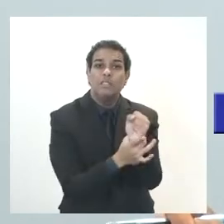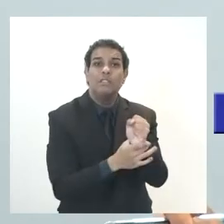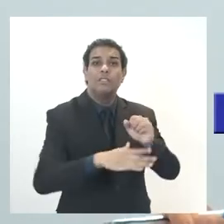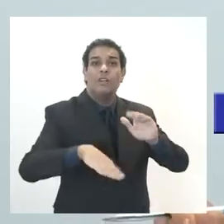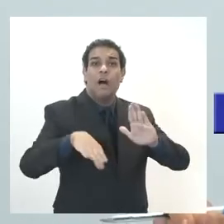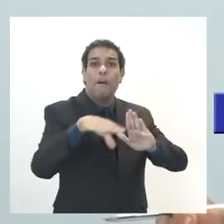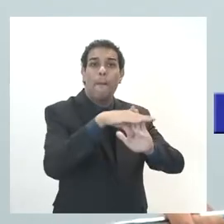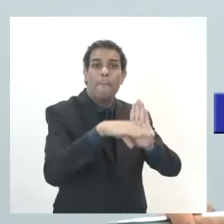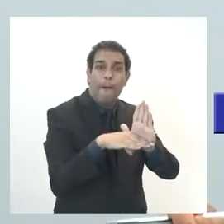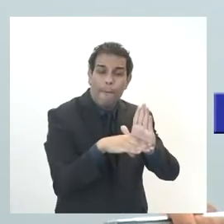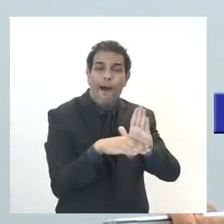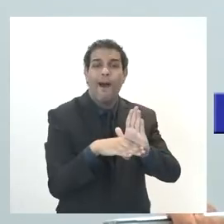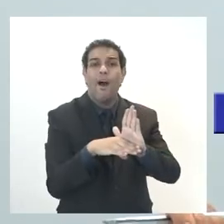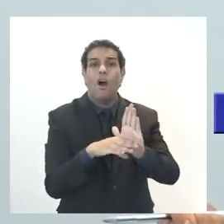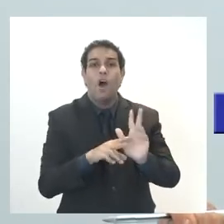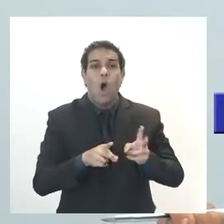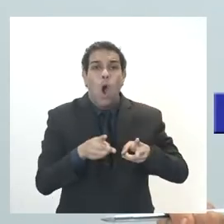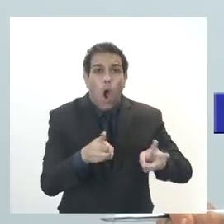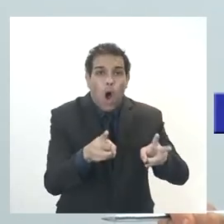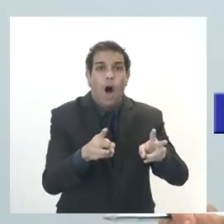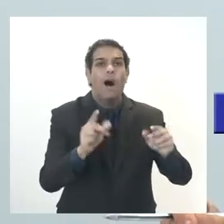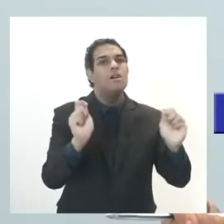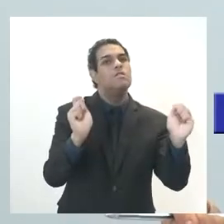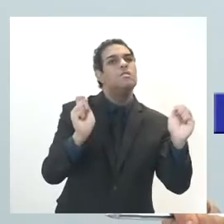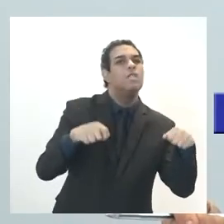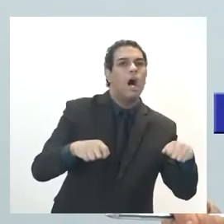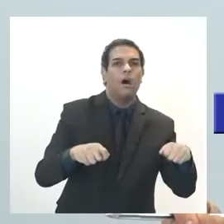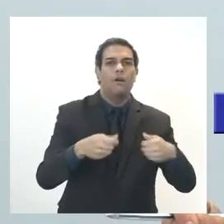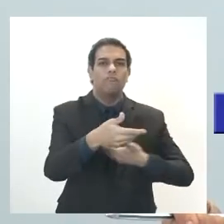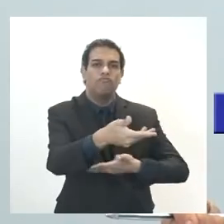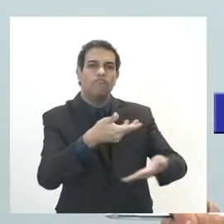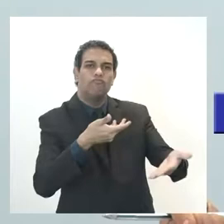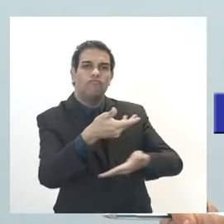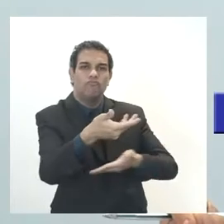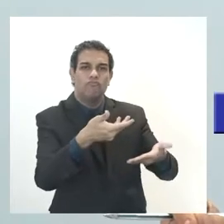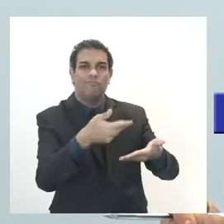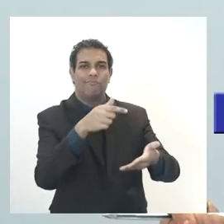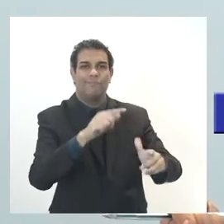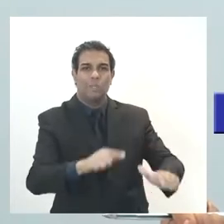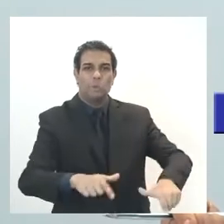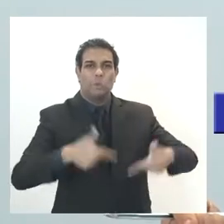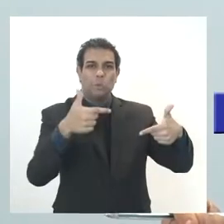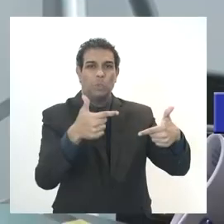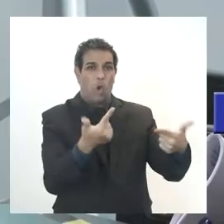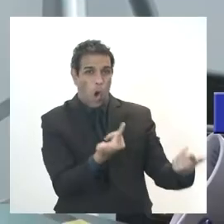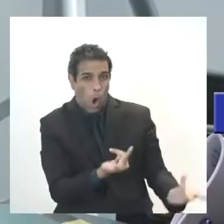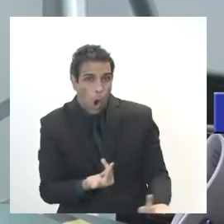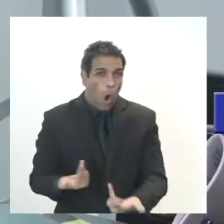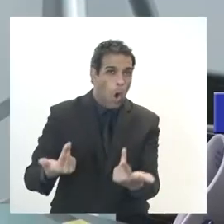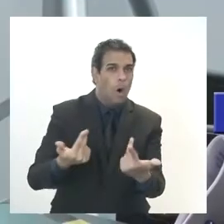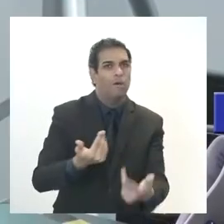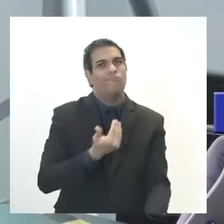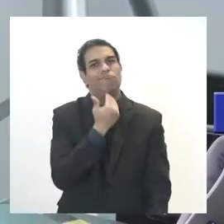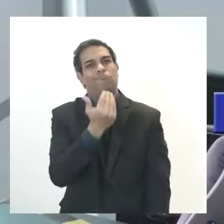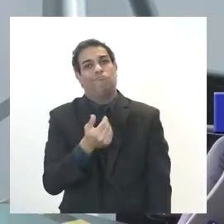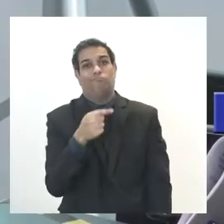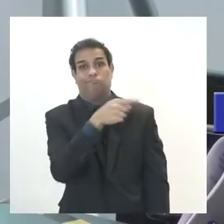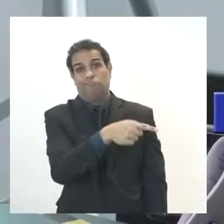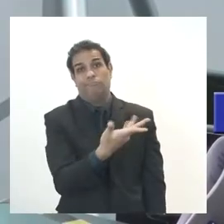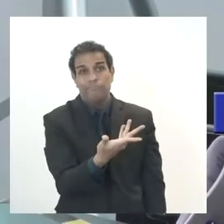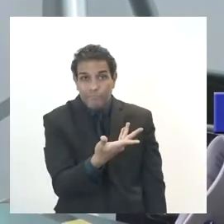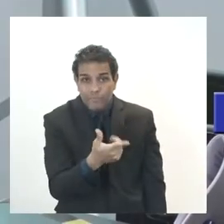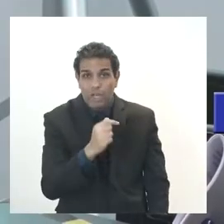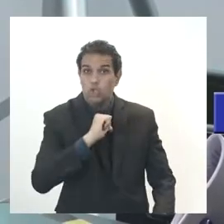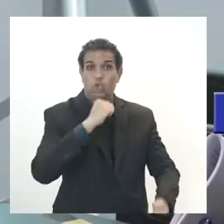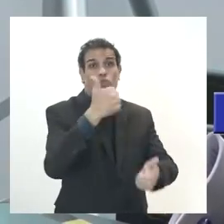tem ele teria te dou a possibilidade de agir da forma como agiu foi penalizado